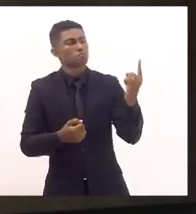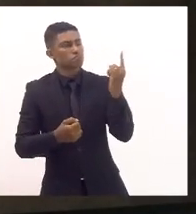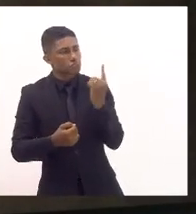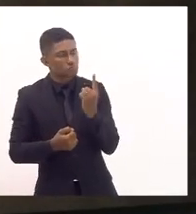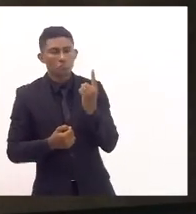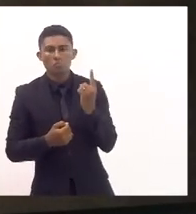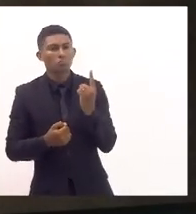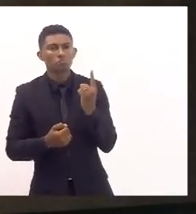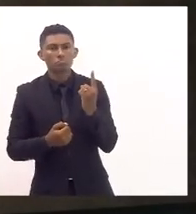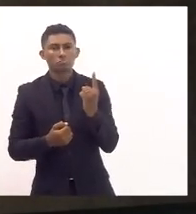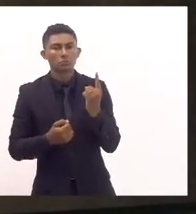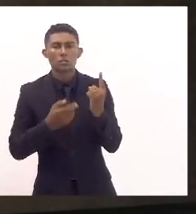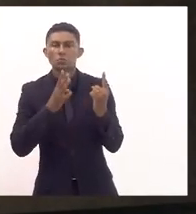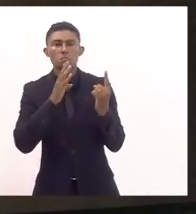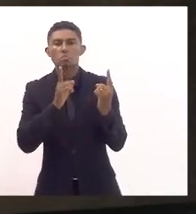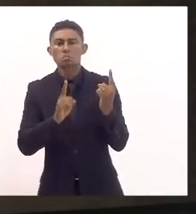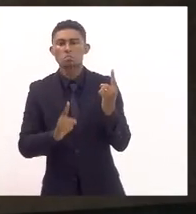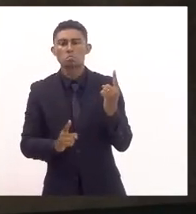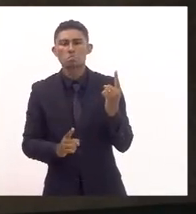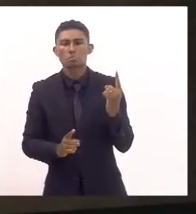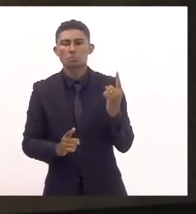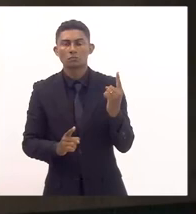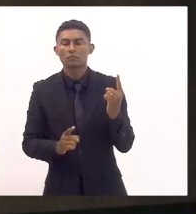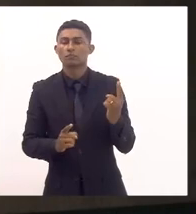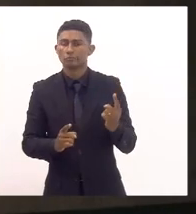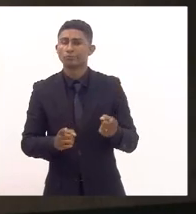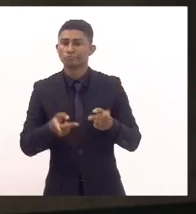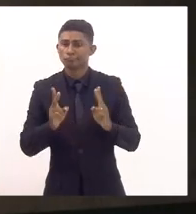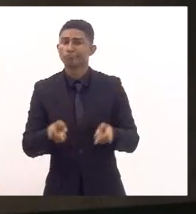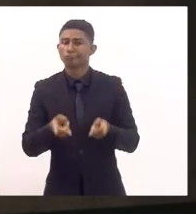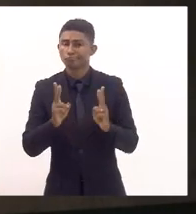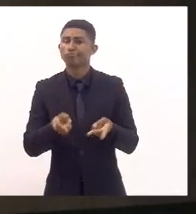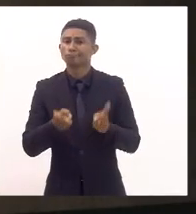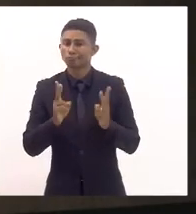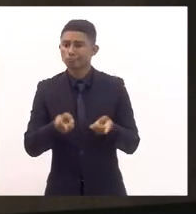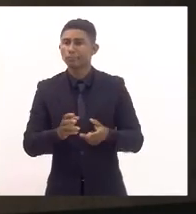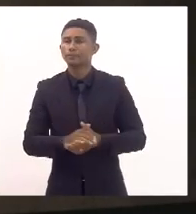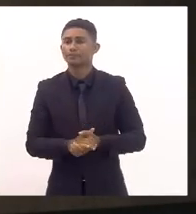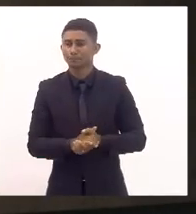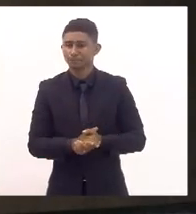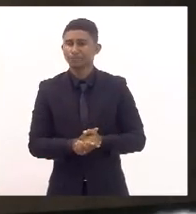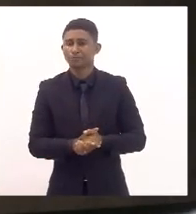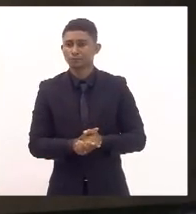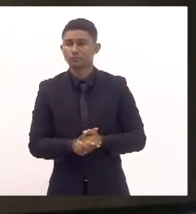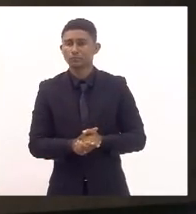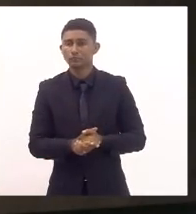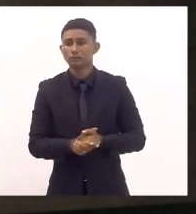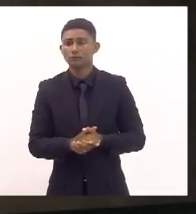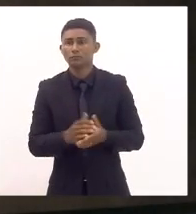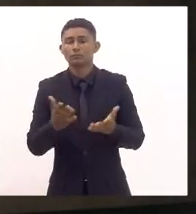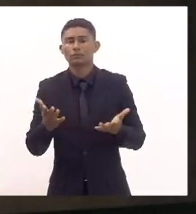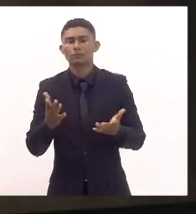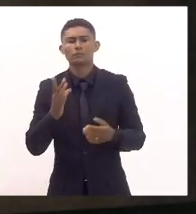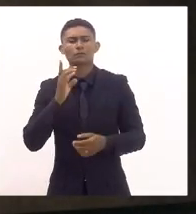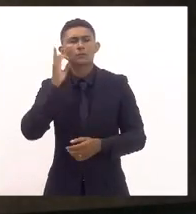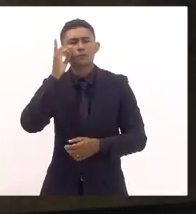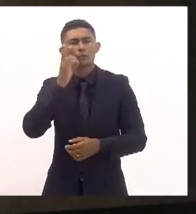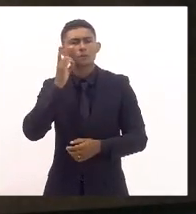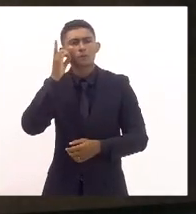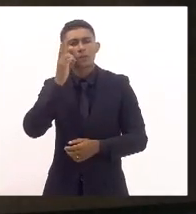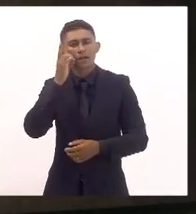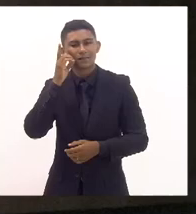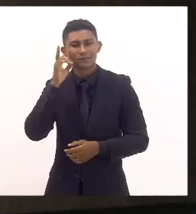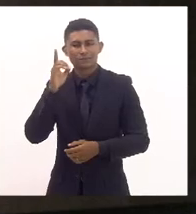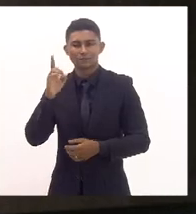conhecê-lo né O que tem que se tornar rotineiro um dos deputados que mais Chama Atenção para